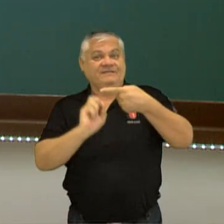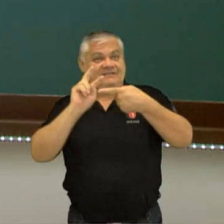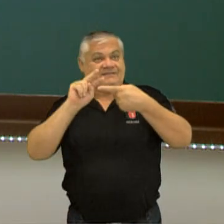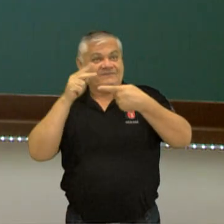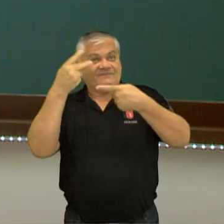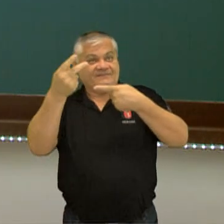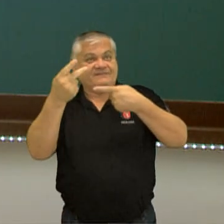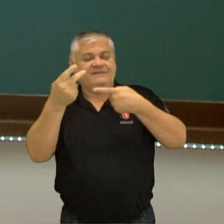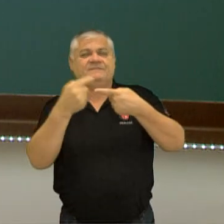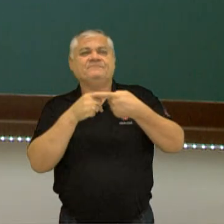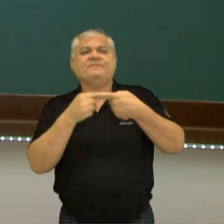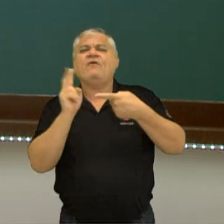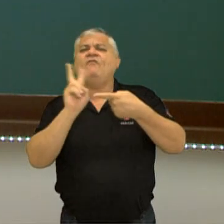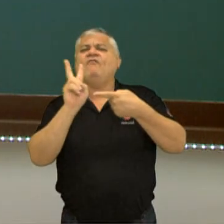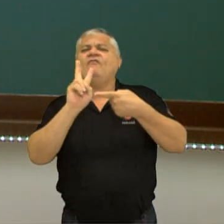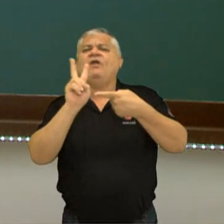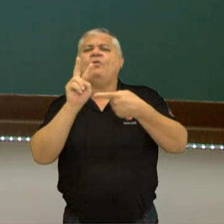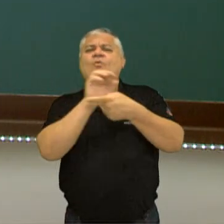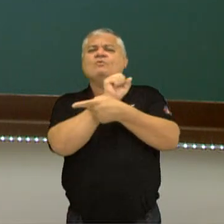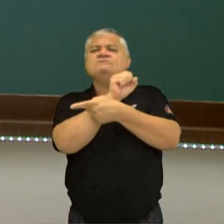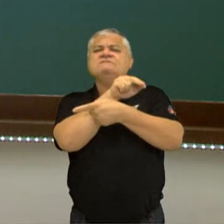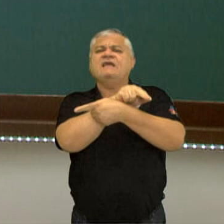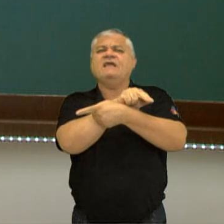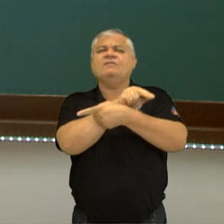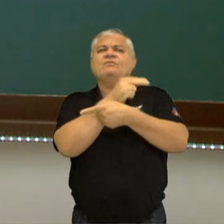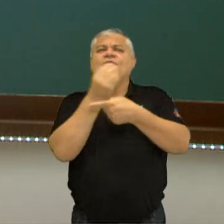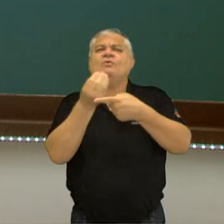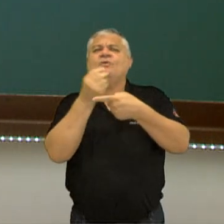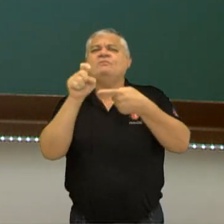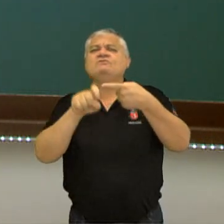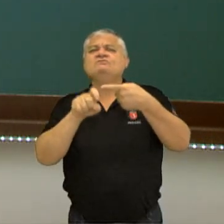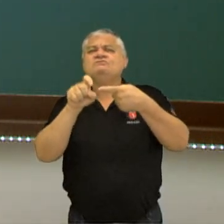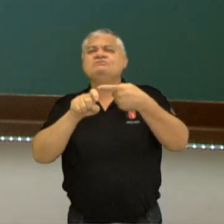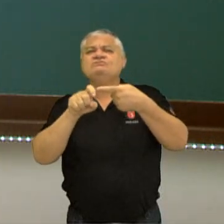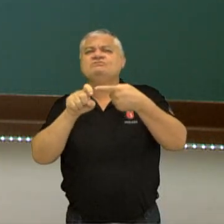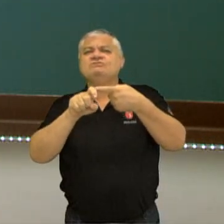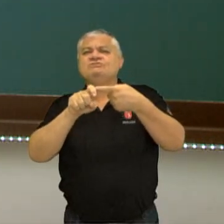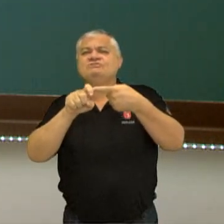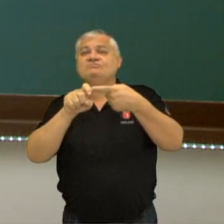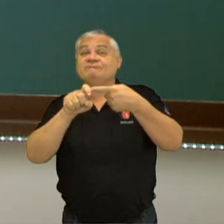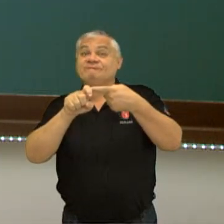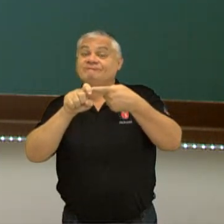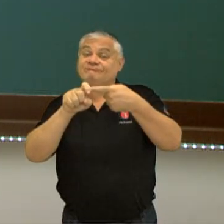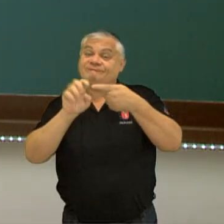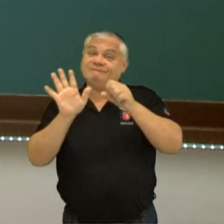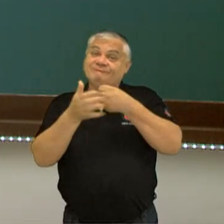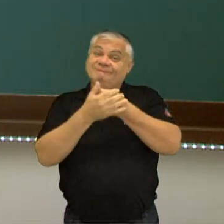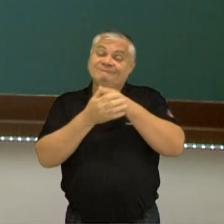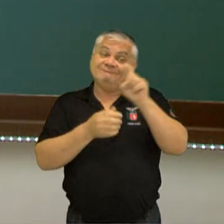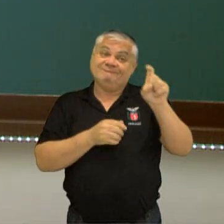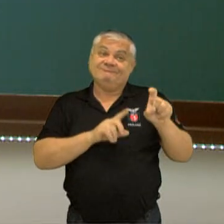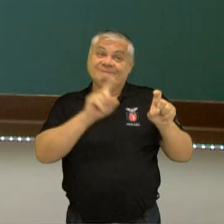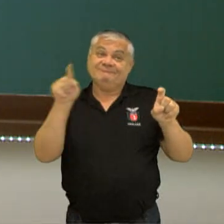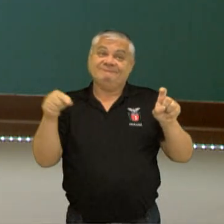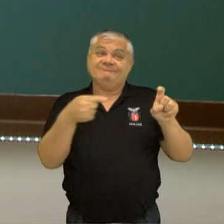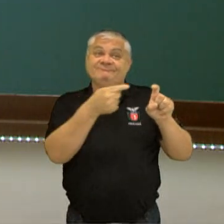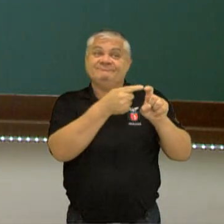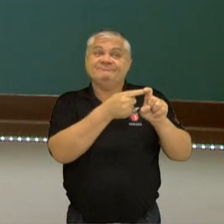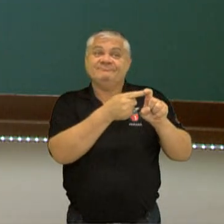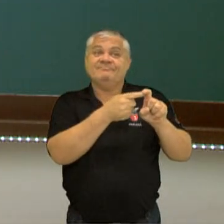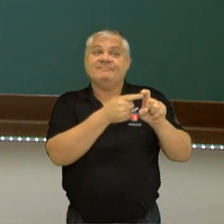eu quero o valor de seno quadrado de x isolado, porque eu quero saber quanto é seno. E